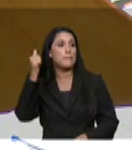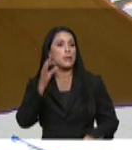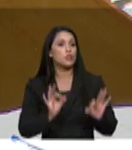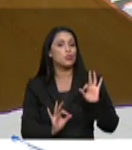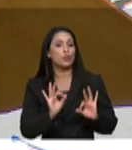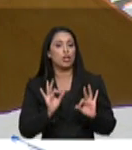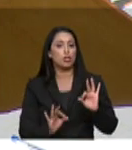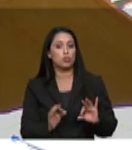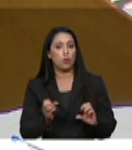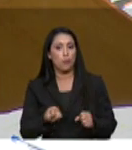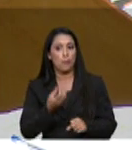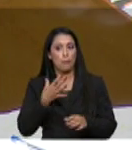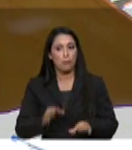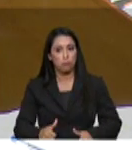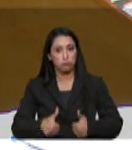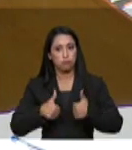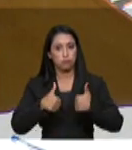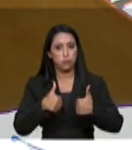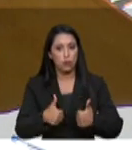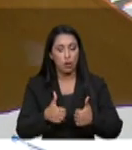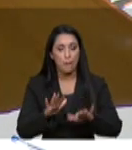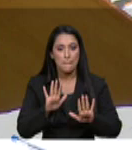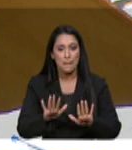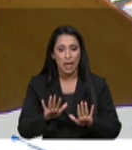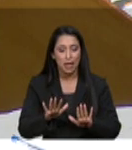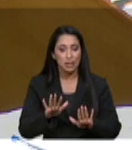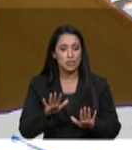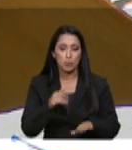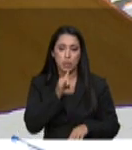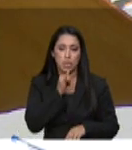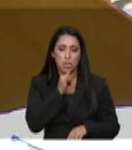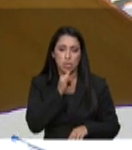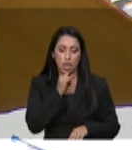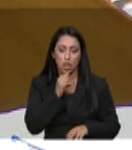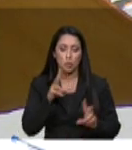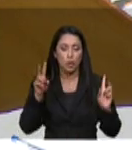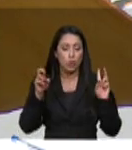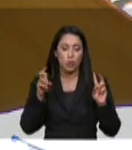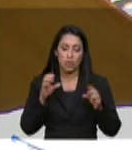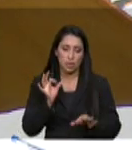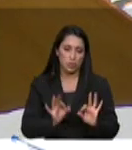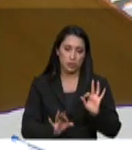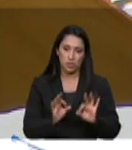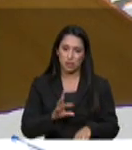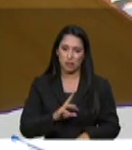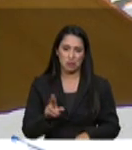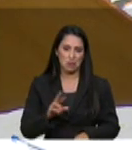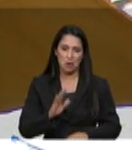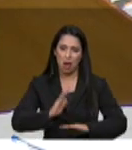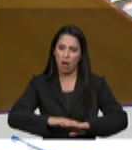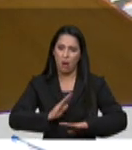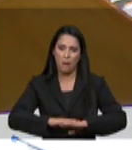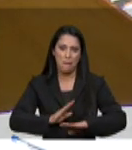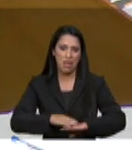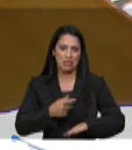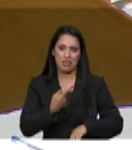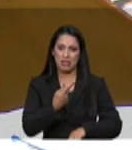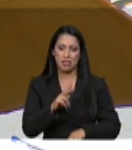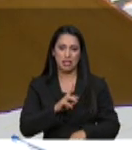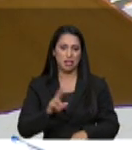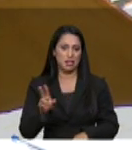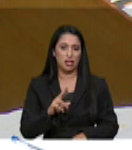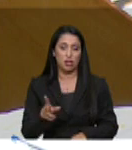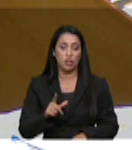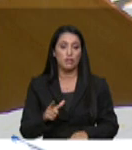mais para que você se interpreta em por exemplo a questão que vocês estão julgando Não é de sua competência vocês